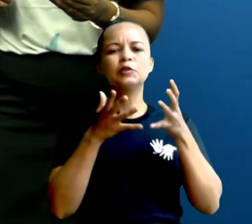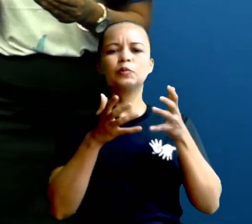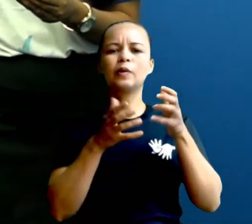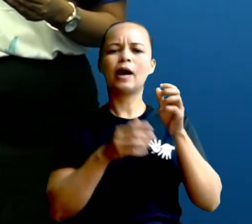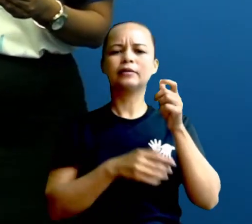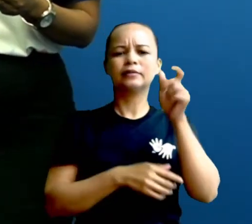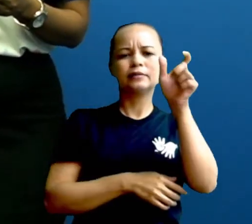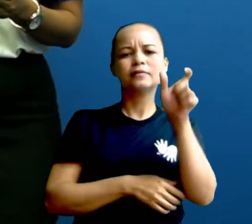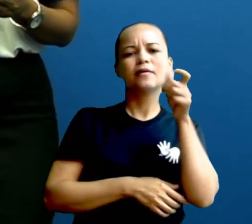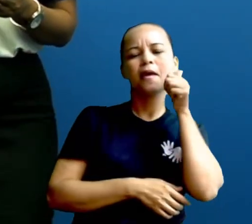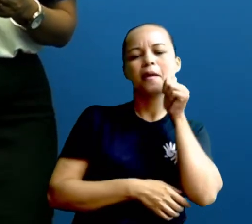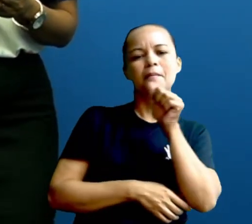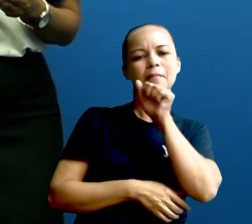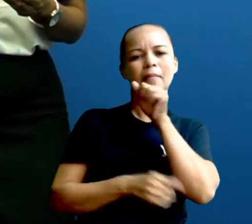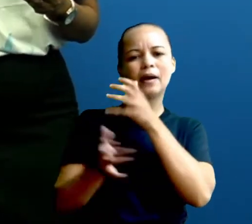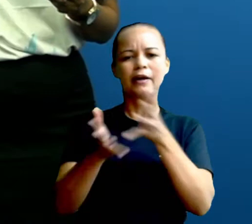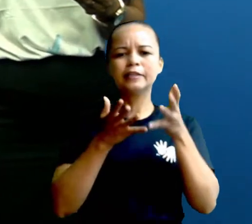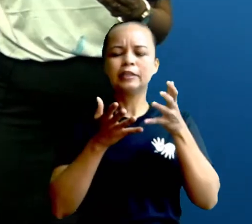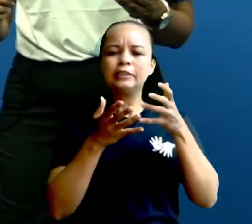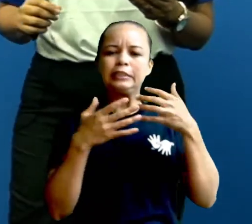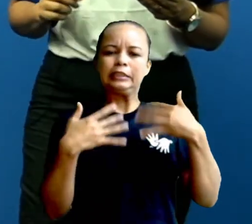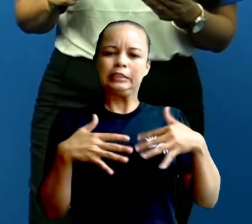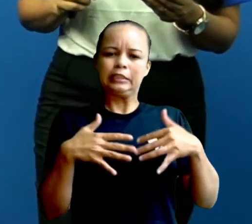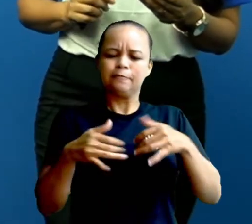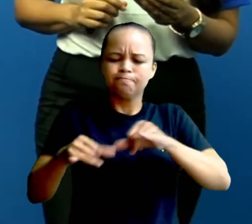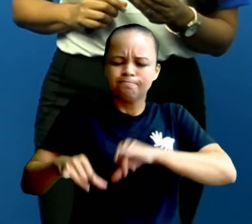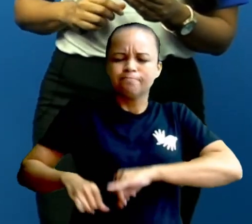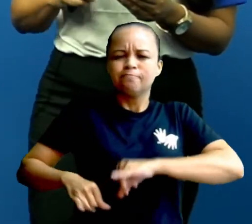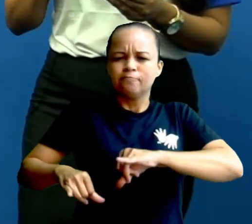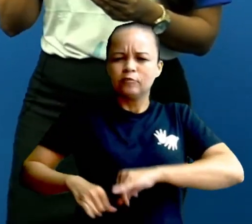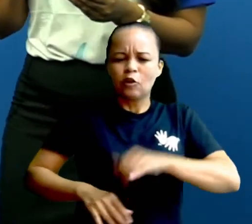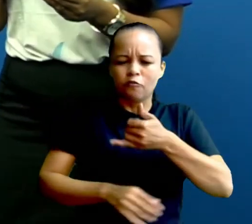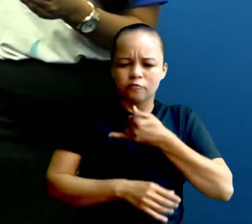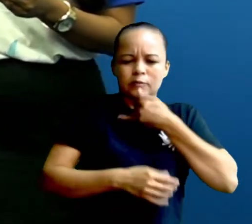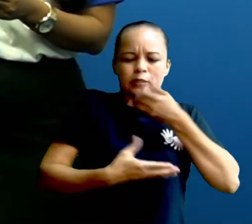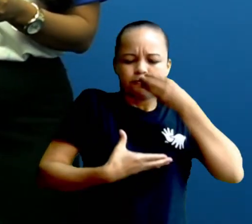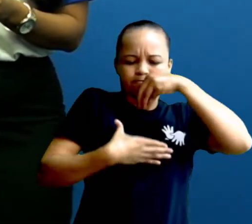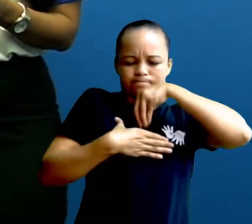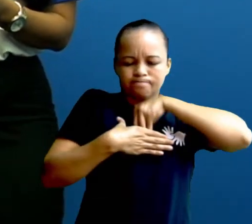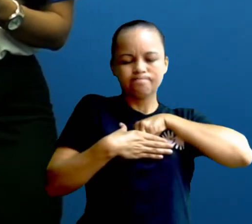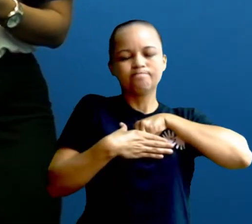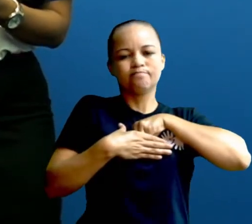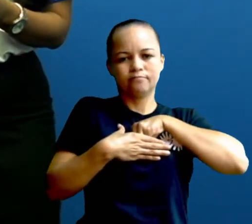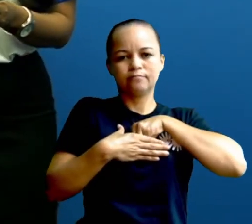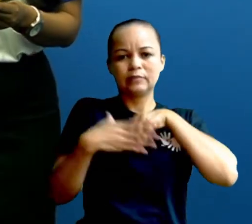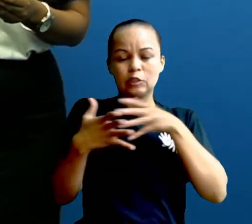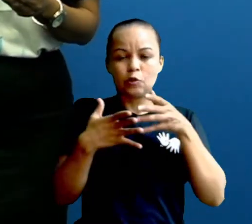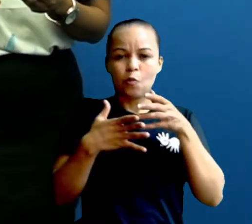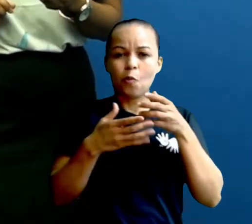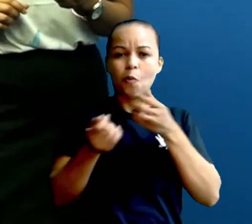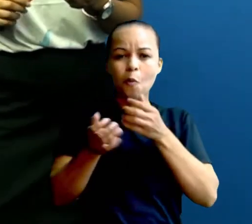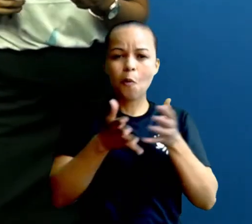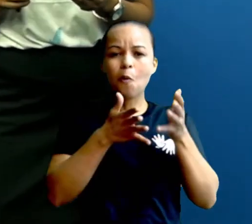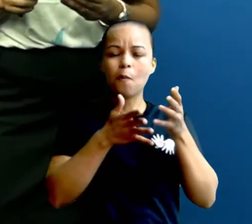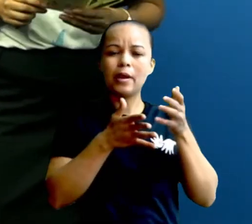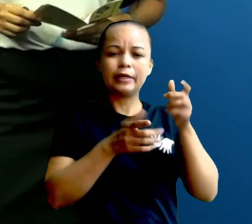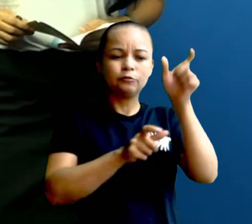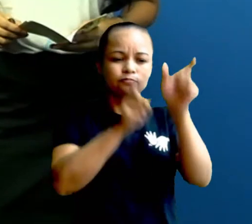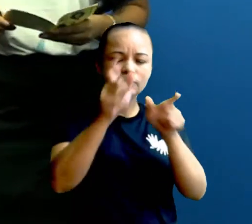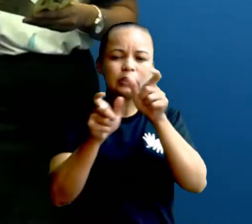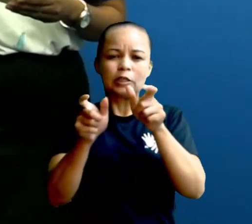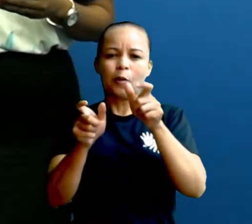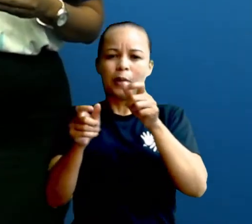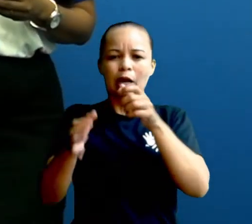ser mãe é ter lamento, e às vezes o sofrimento ela guarda só para ela, com medo de ser julgada